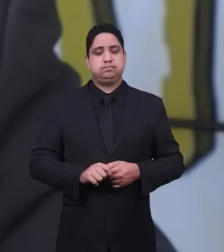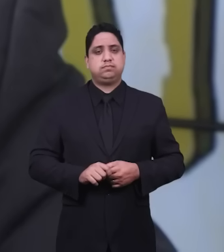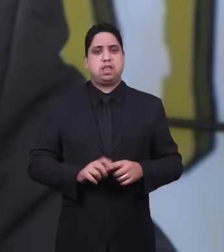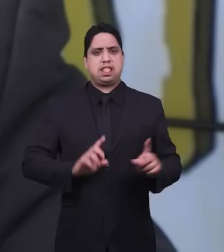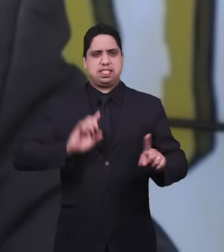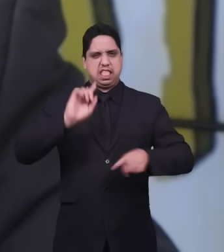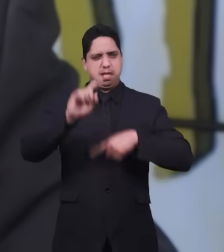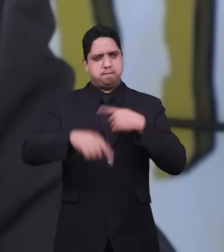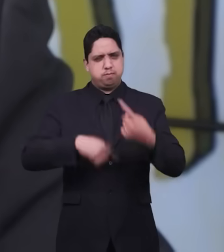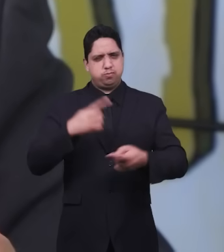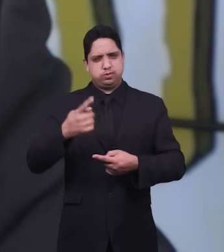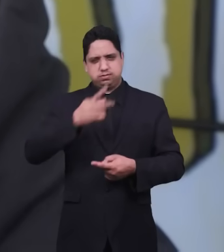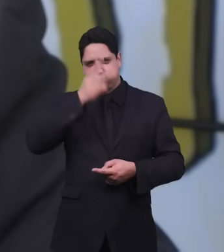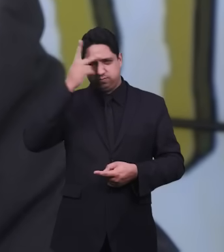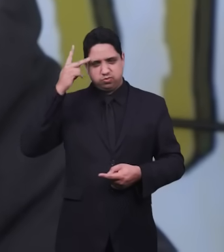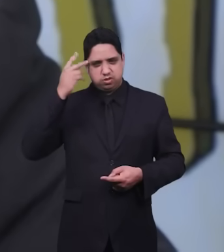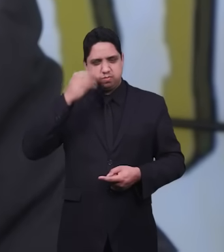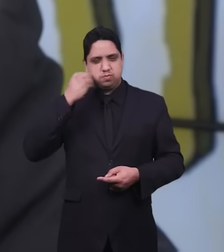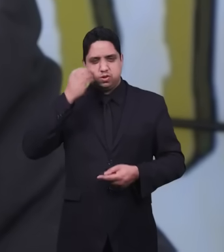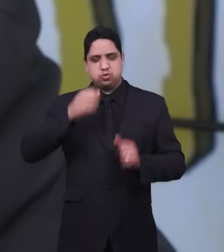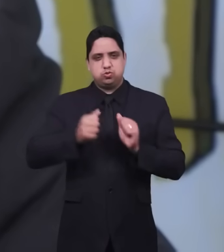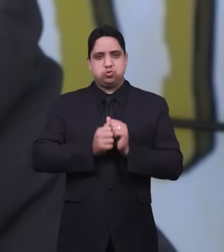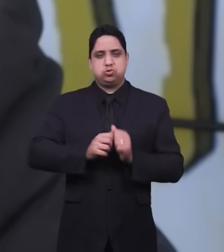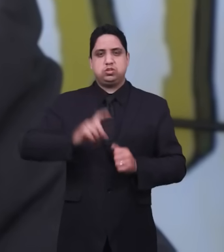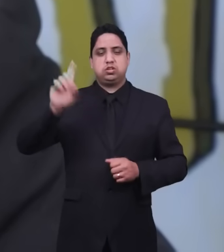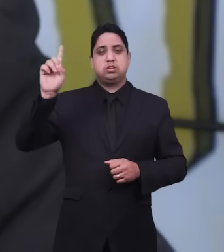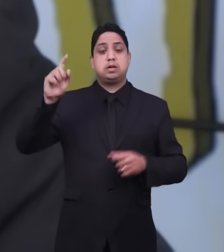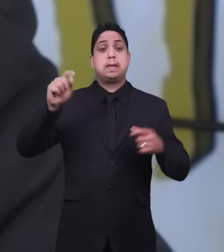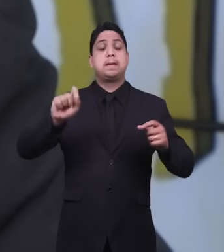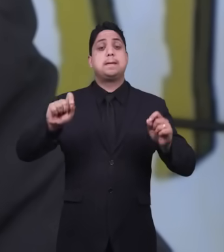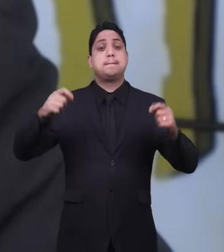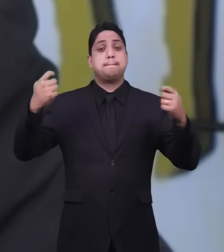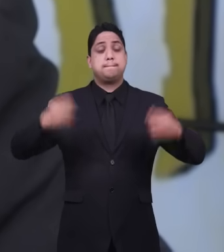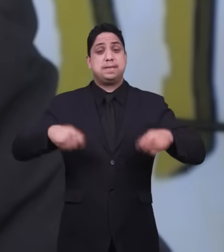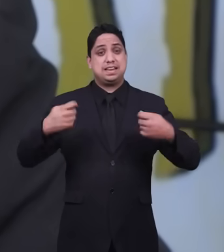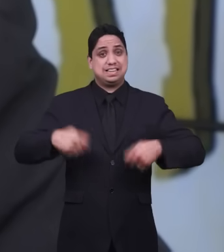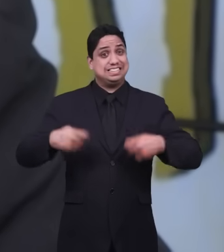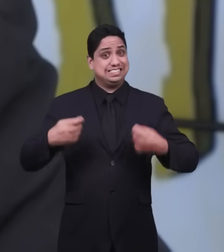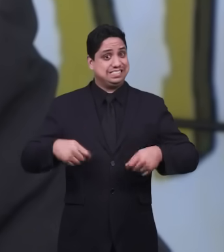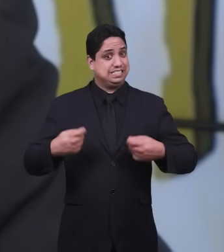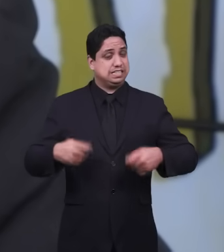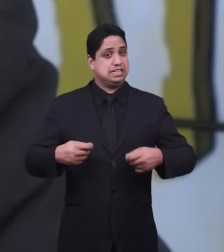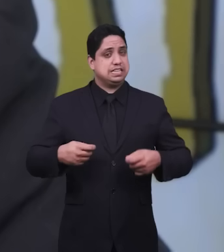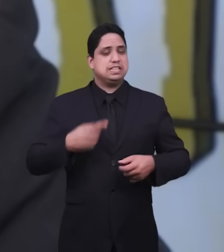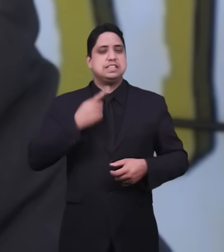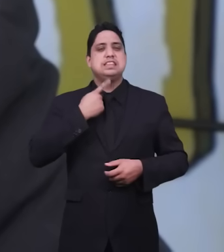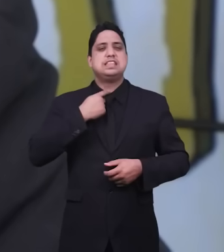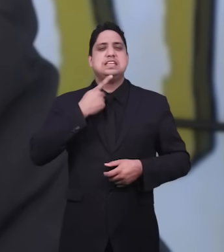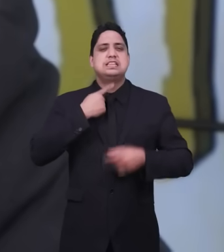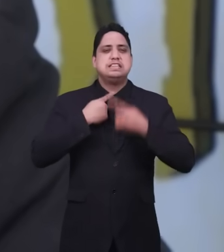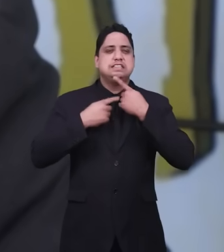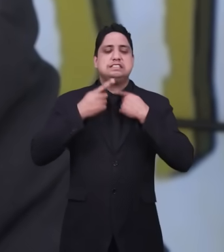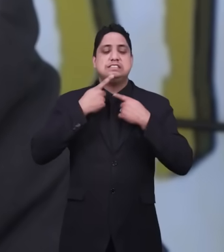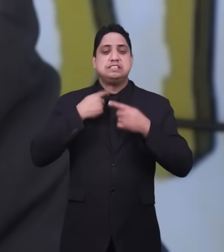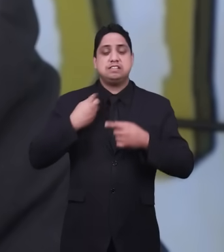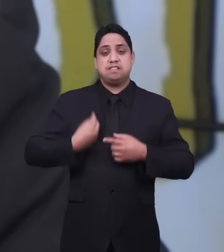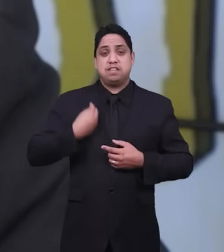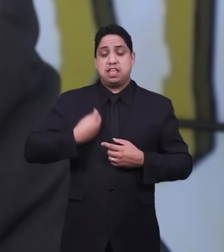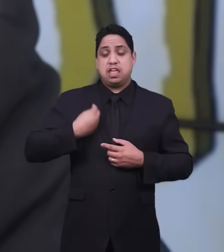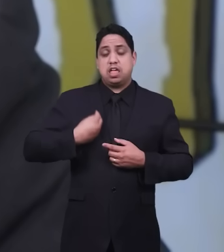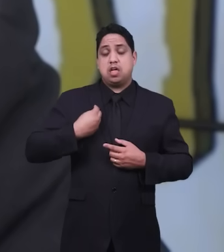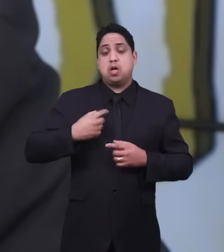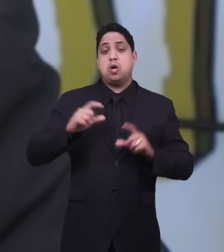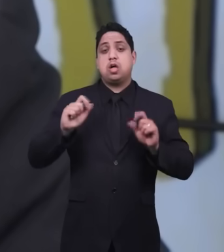homem ter uma experiência com Deus, ele precisa, né? Ele deveria desejar e viver